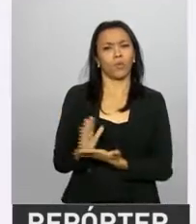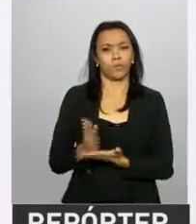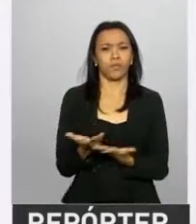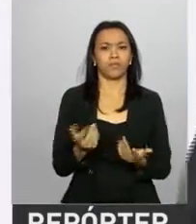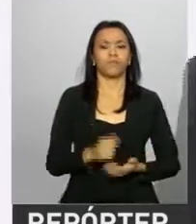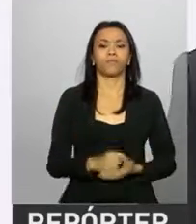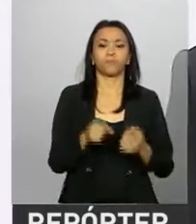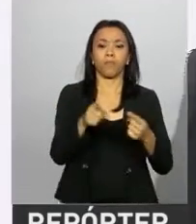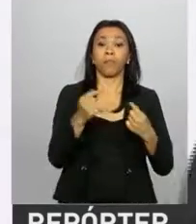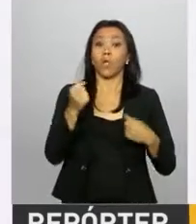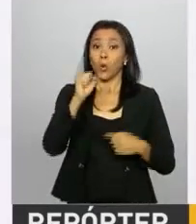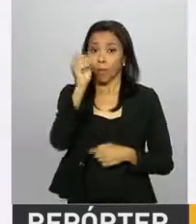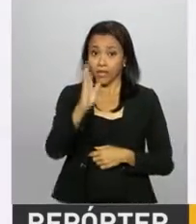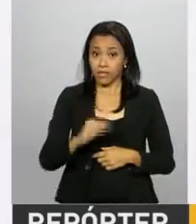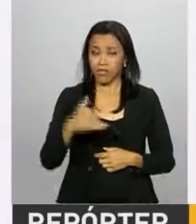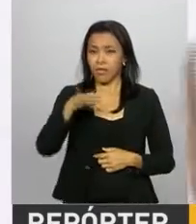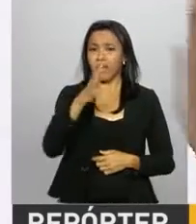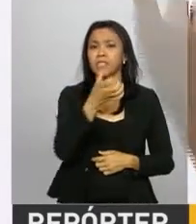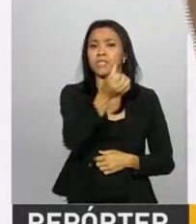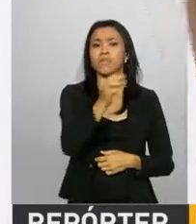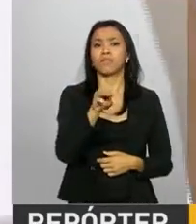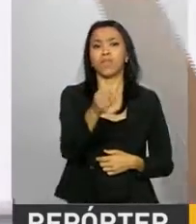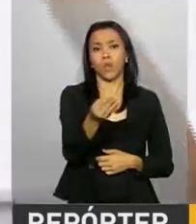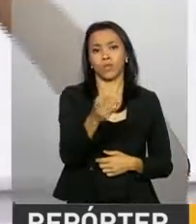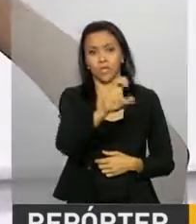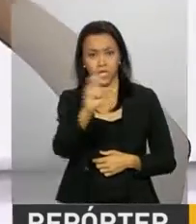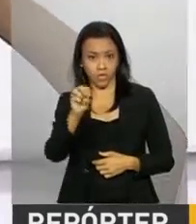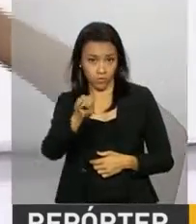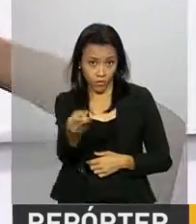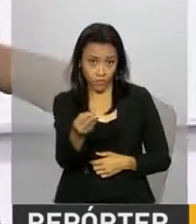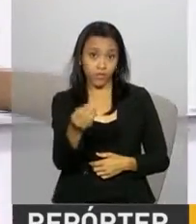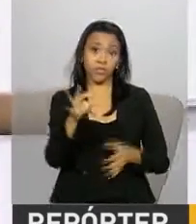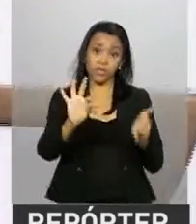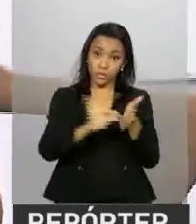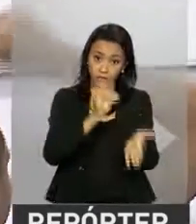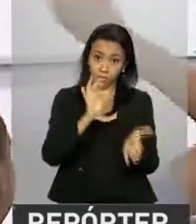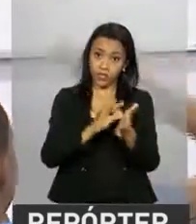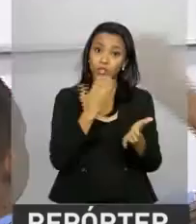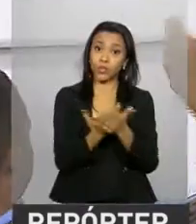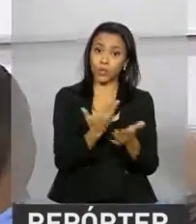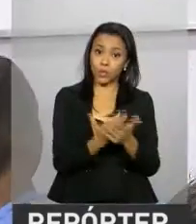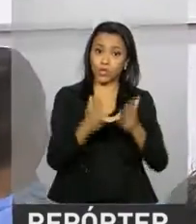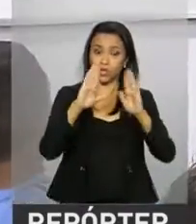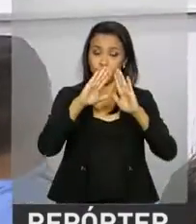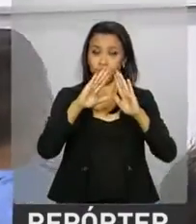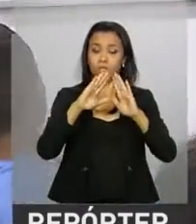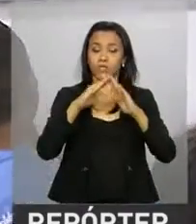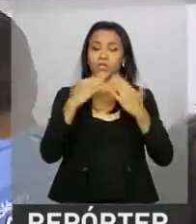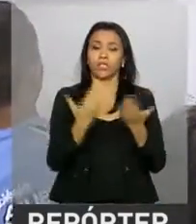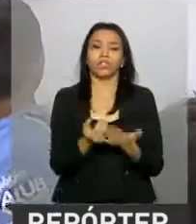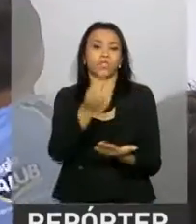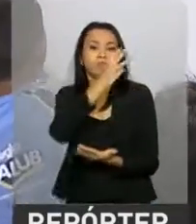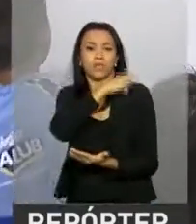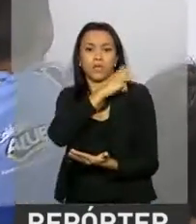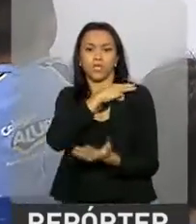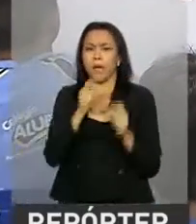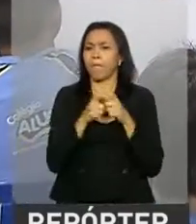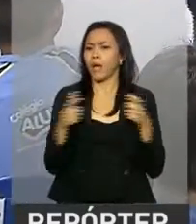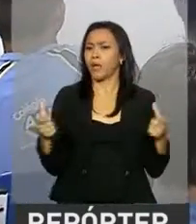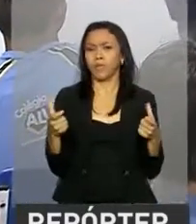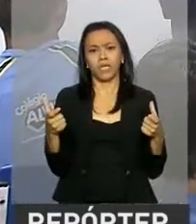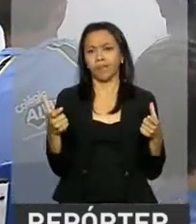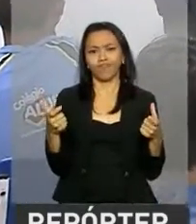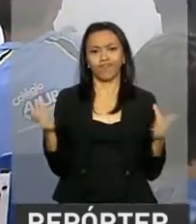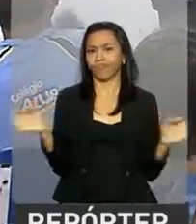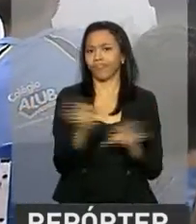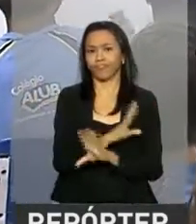O Brasil tem mais de 6 milhões e meio de estudantes matriculados no ensino médio, mas muitos deles acabam não concluindo os estudos.